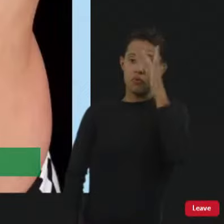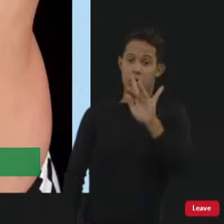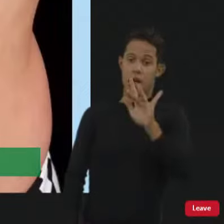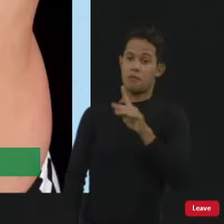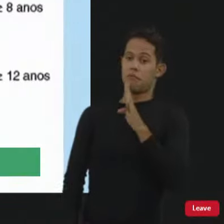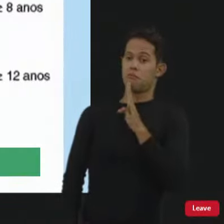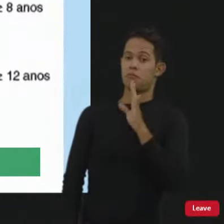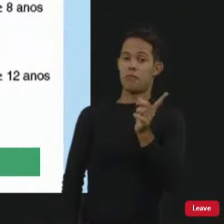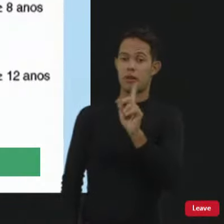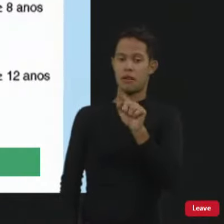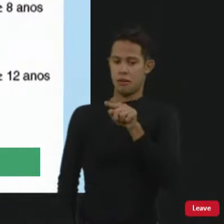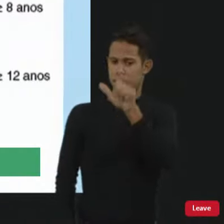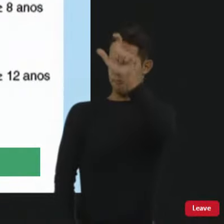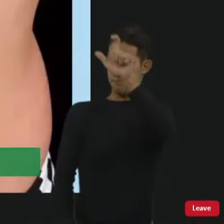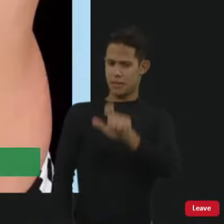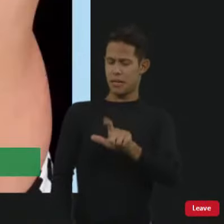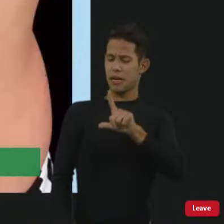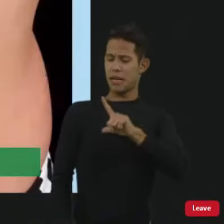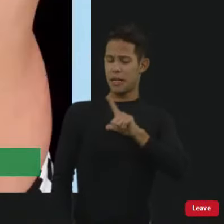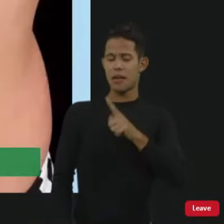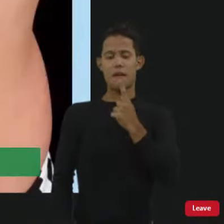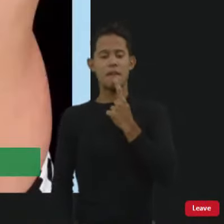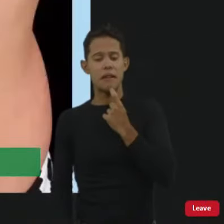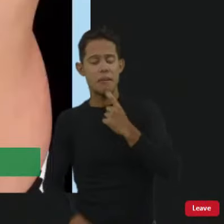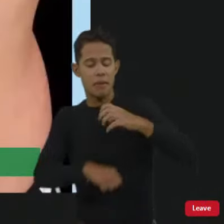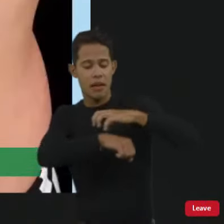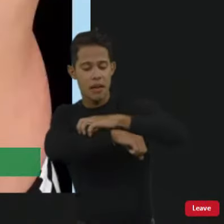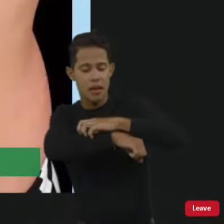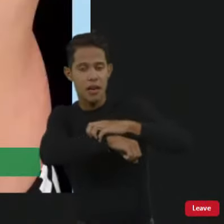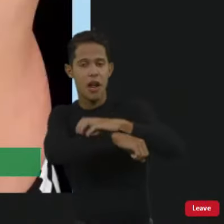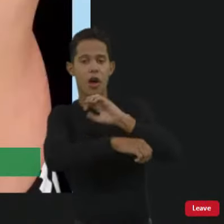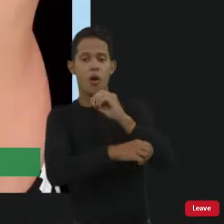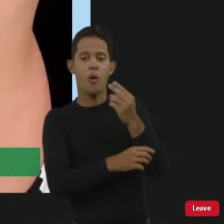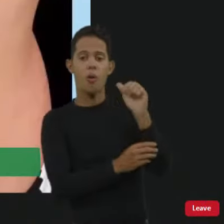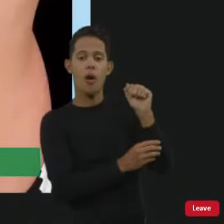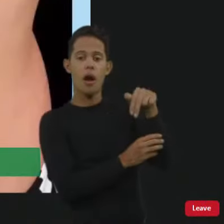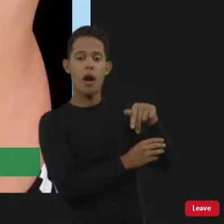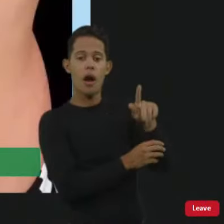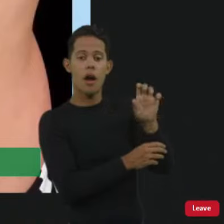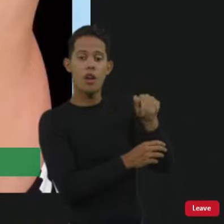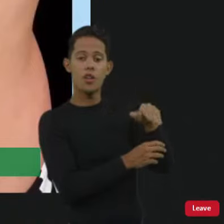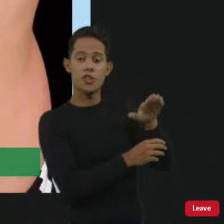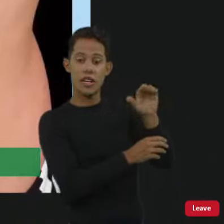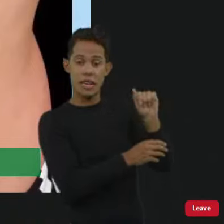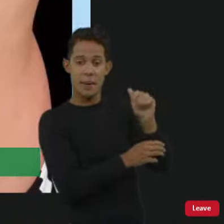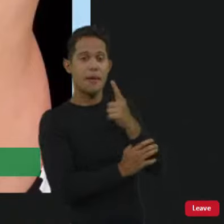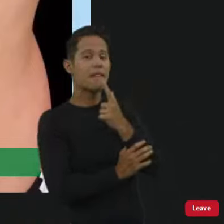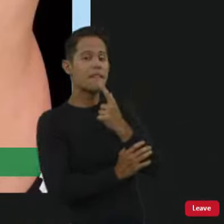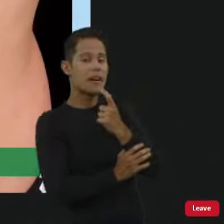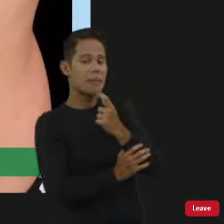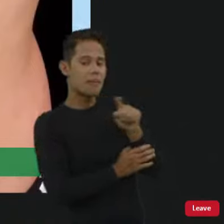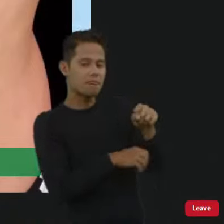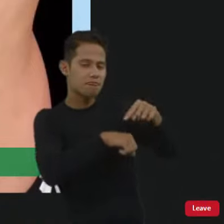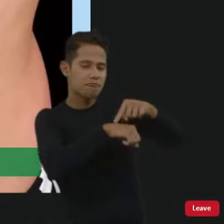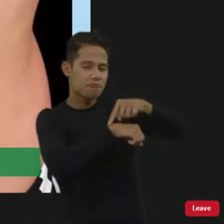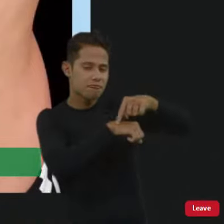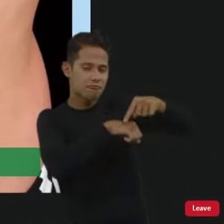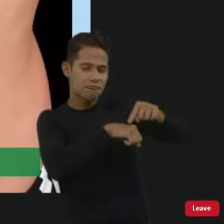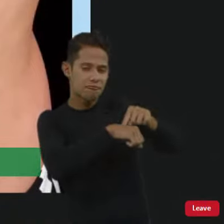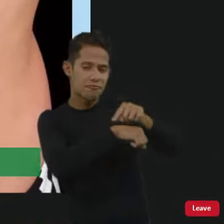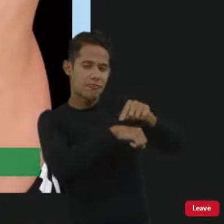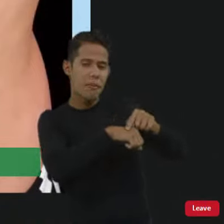que aquele paciente que tem um angedema hereditário, essas lesõezinhas vermelhas na pele,